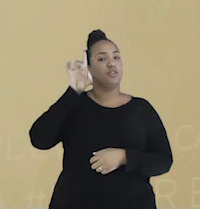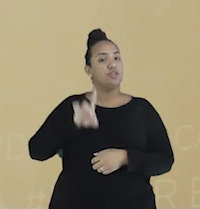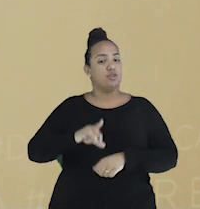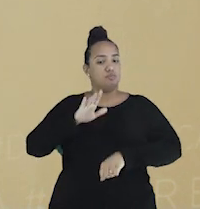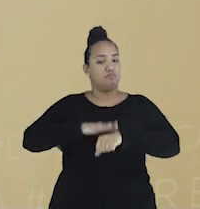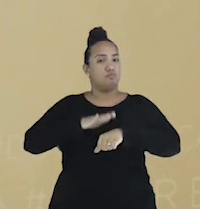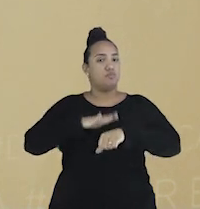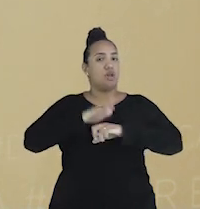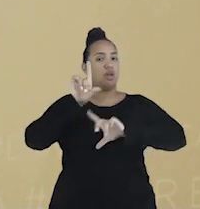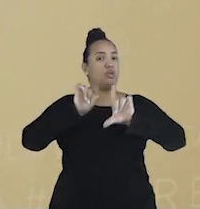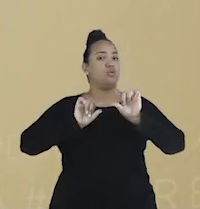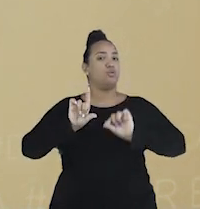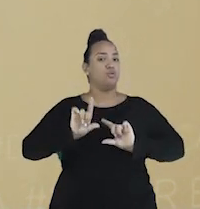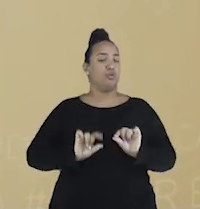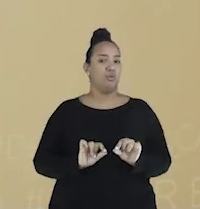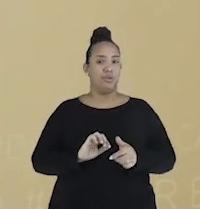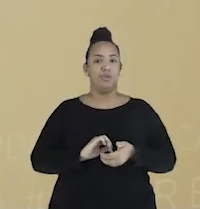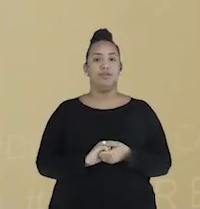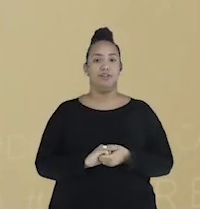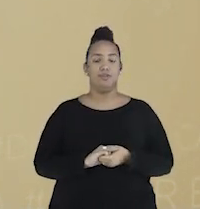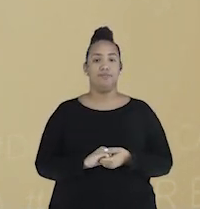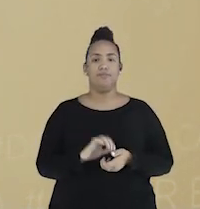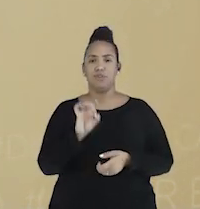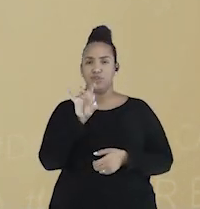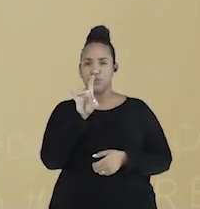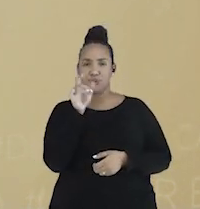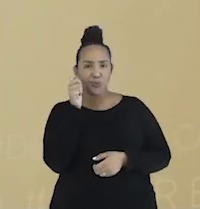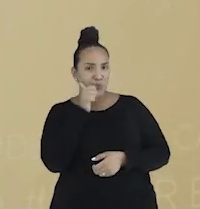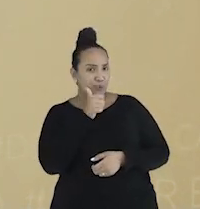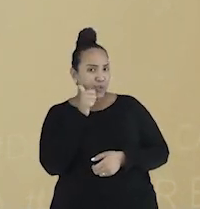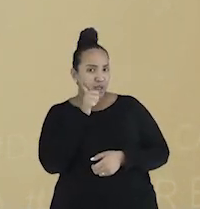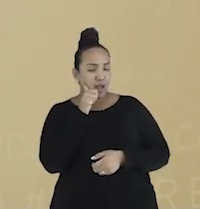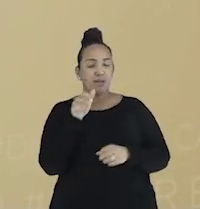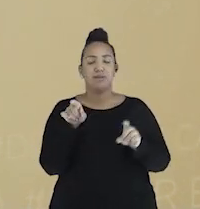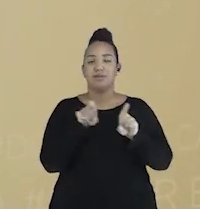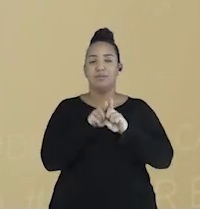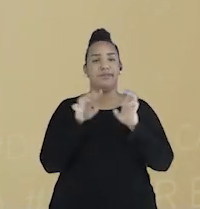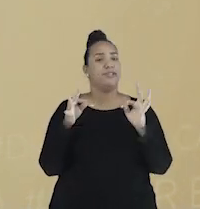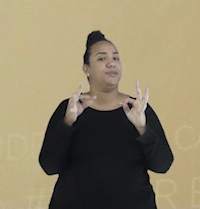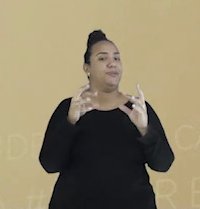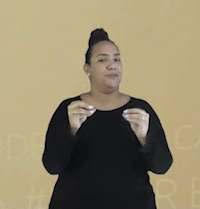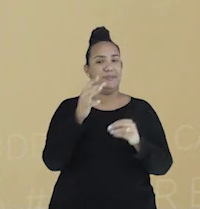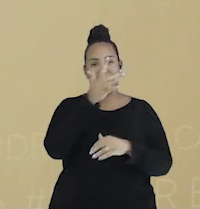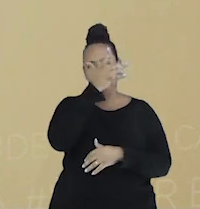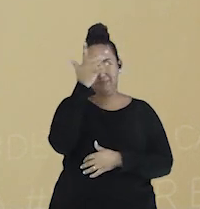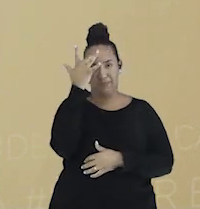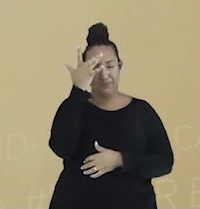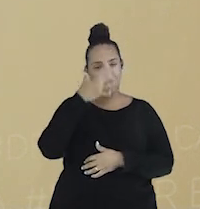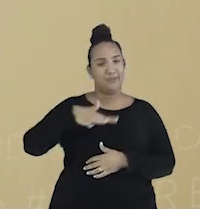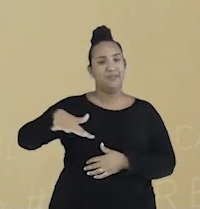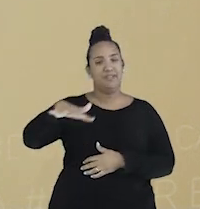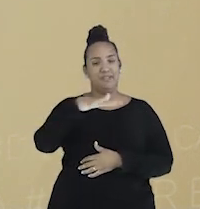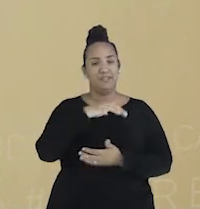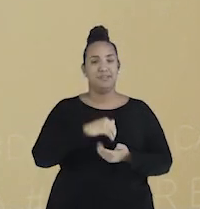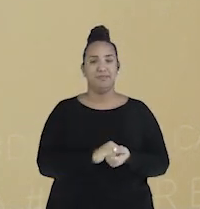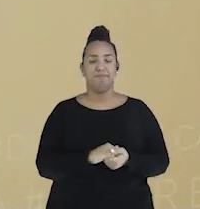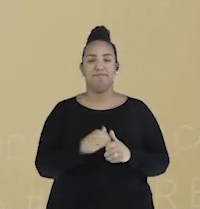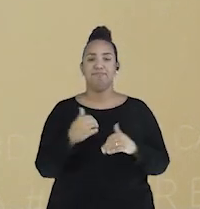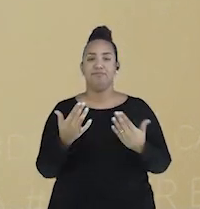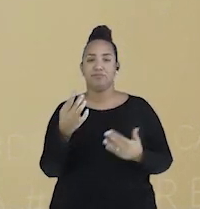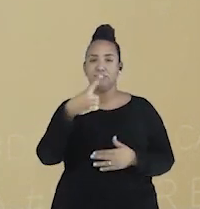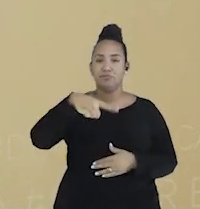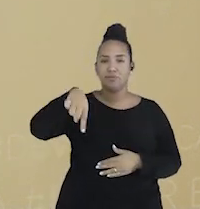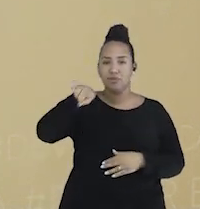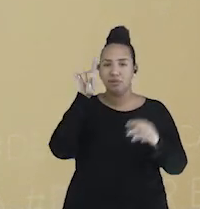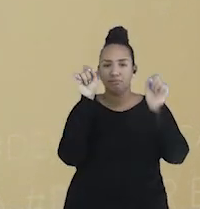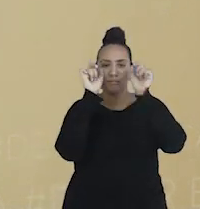fazer suas próprias escolhas. Aliás, não só as mulheres, todas as pessoas, né? Será que você ficou ligado